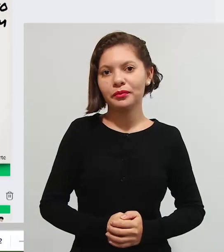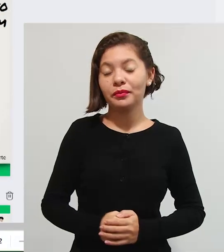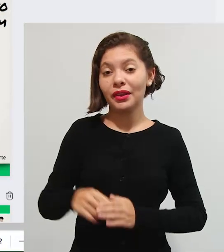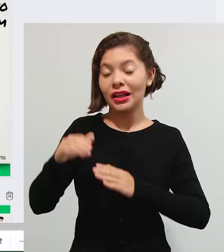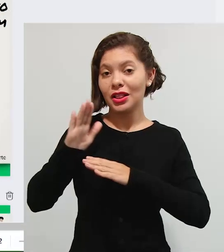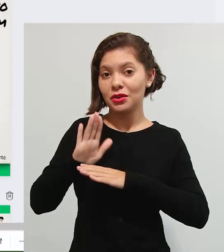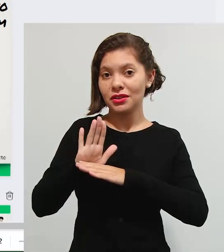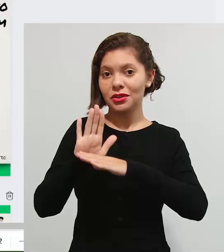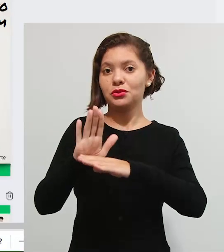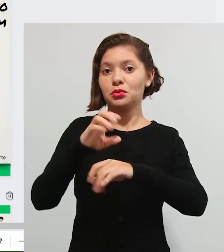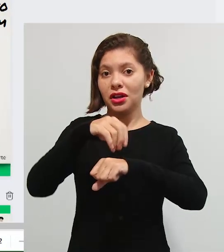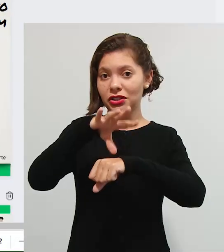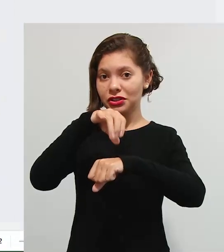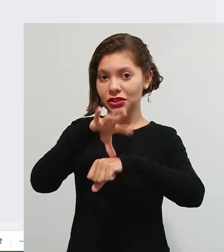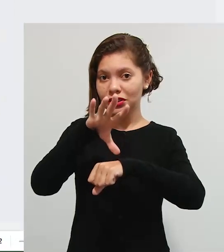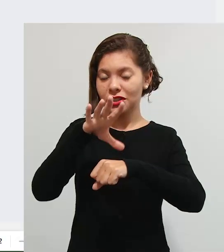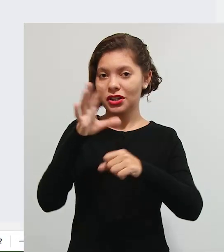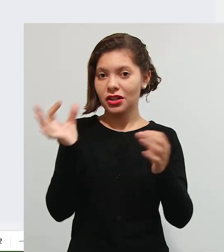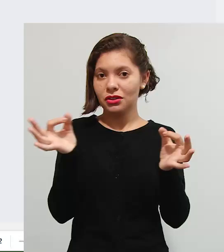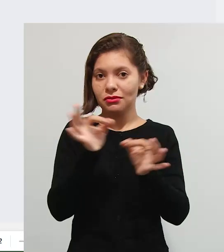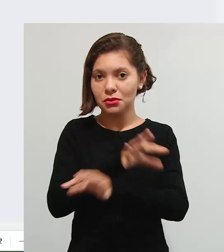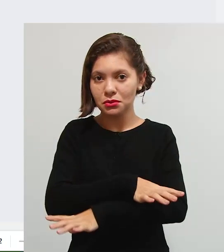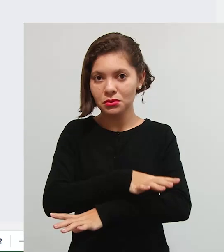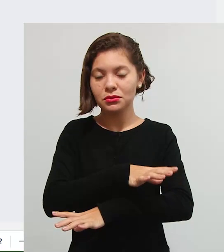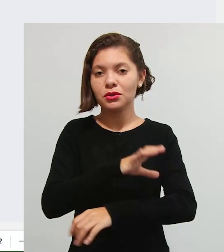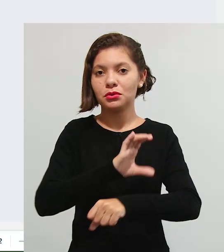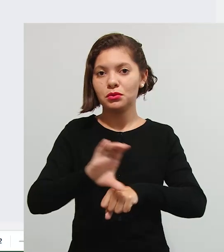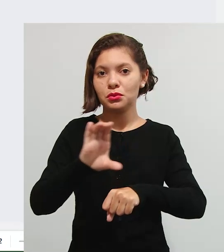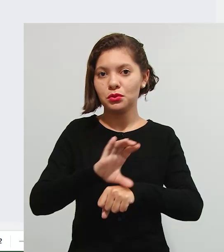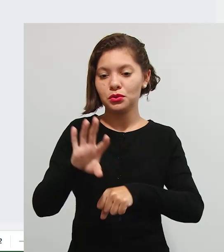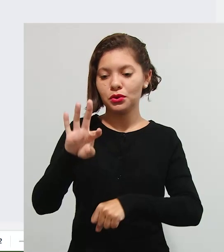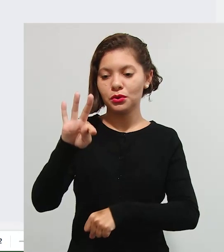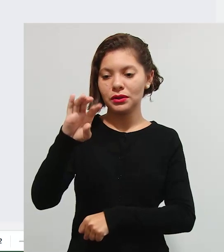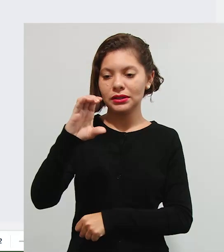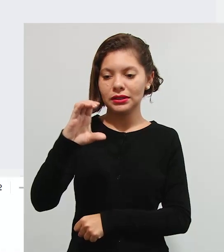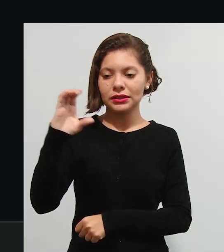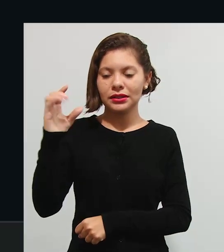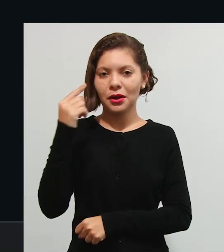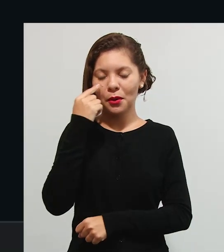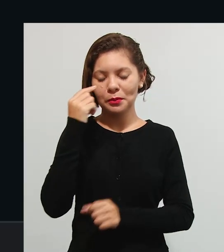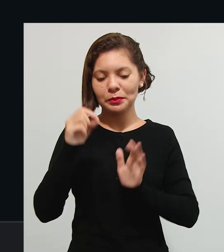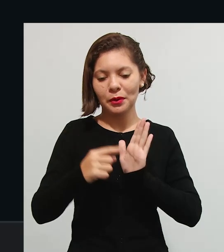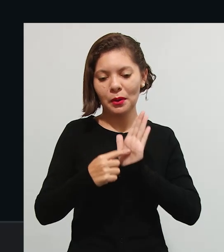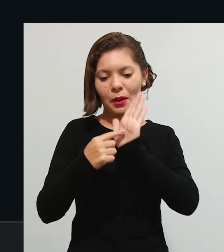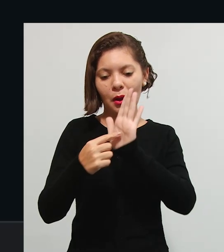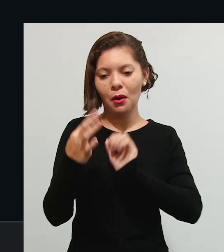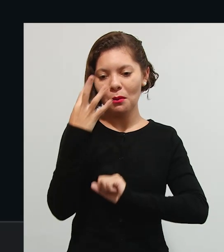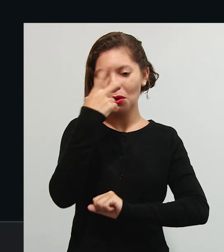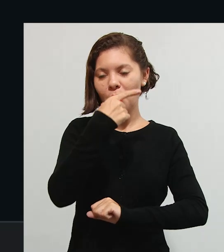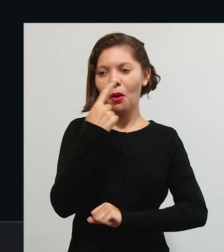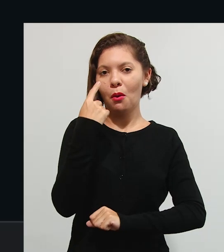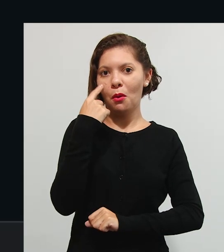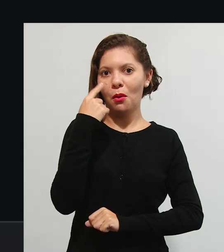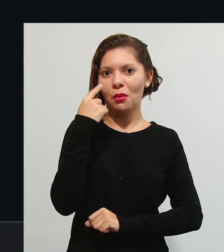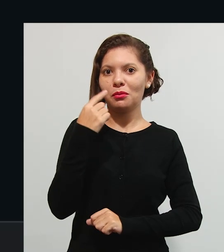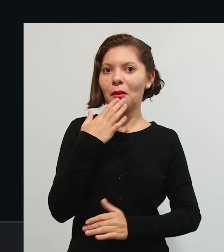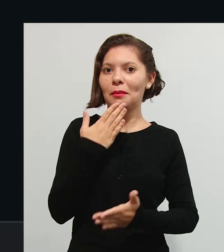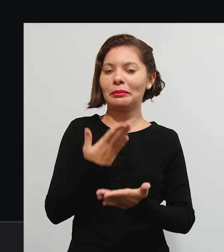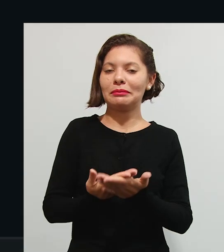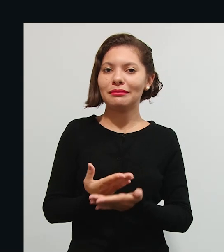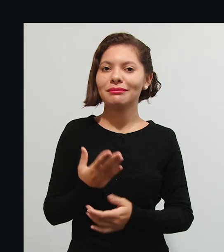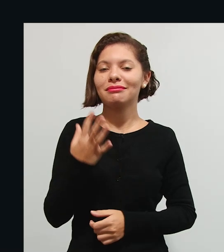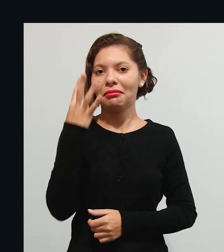trabalho de conclusão de curso. Opa! Aí vamos apresentar aqui para ficar bem bonitinha. Olha só que coisa